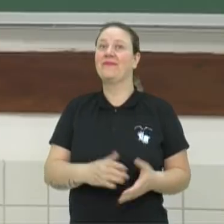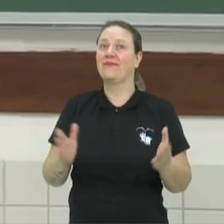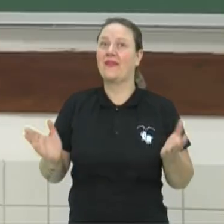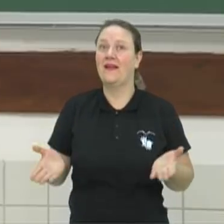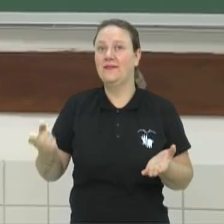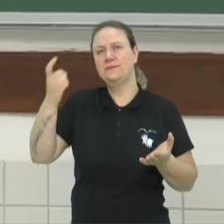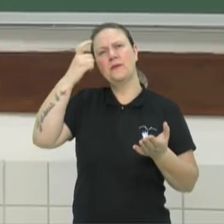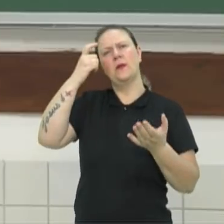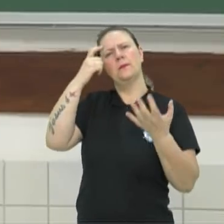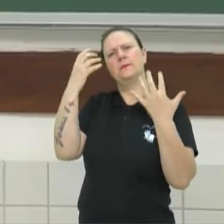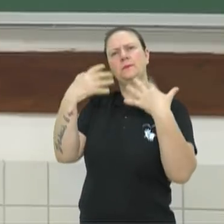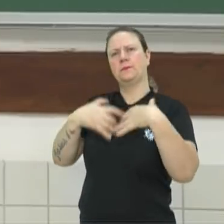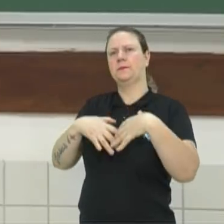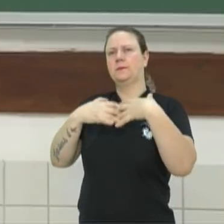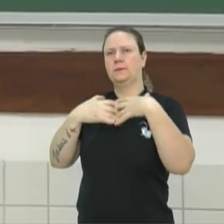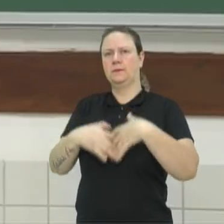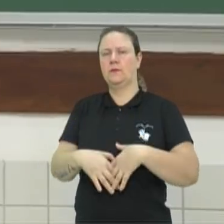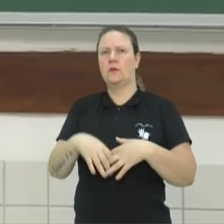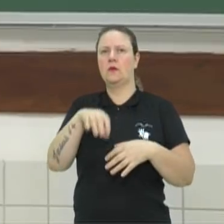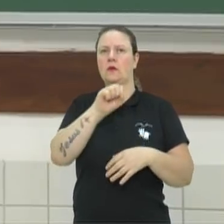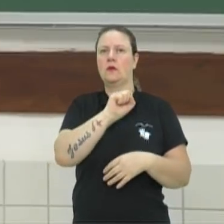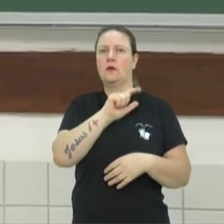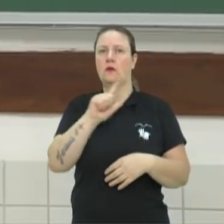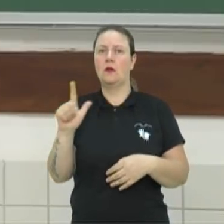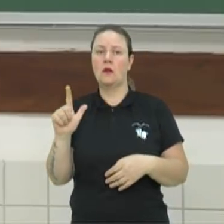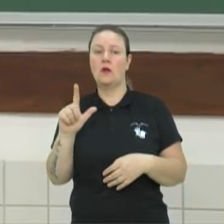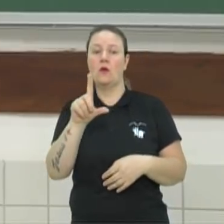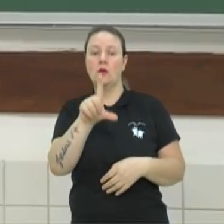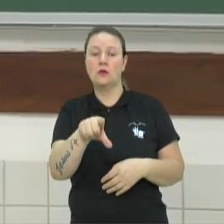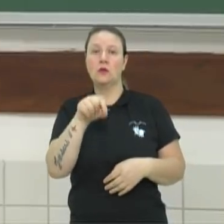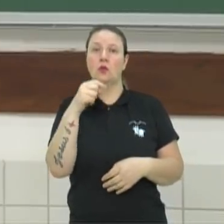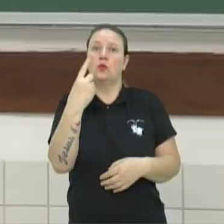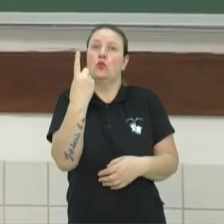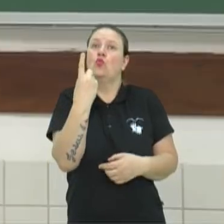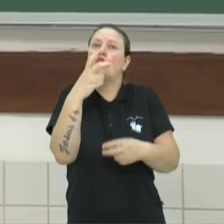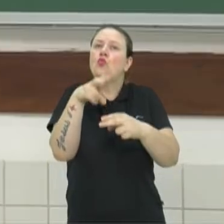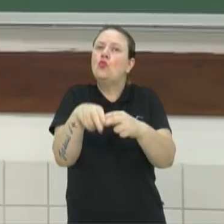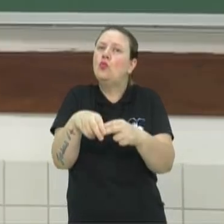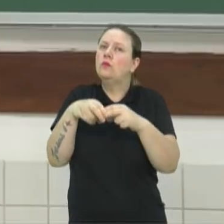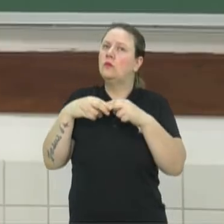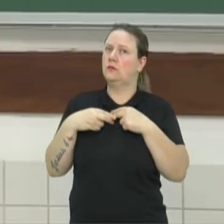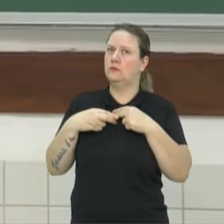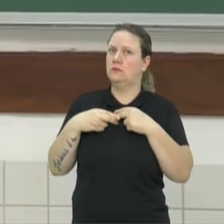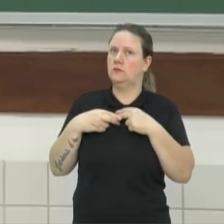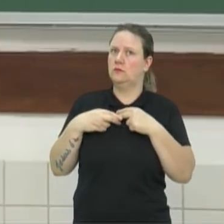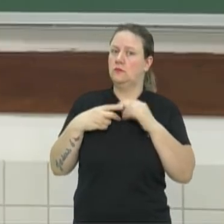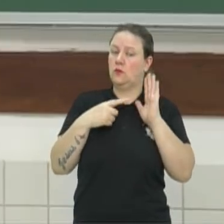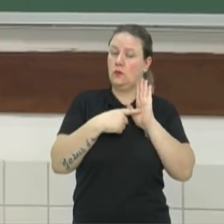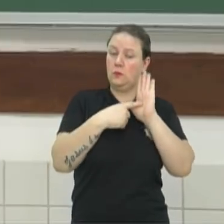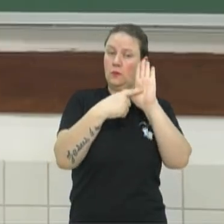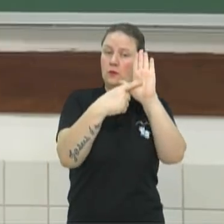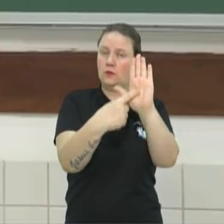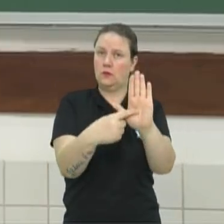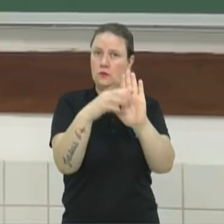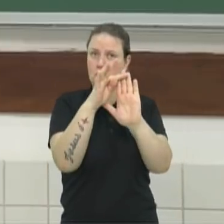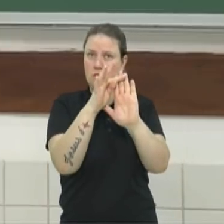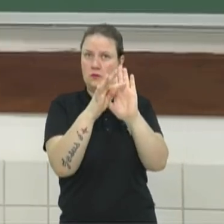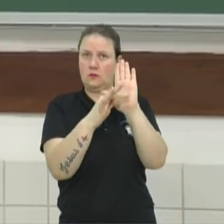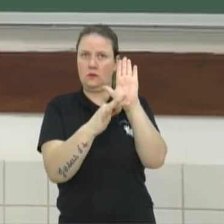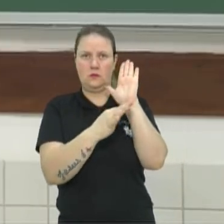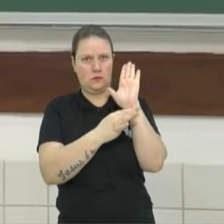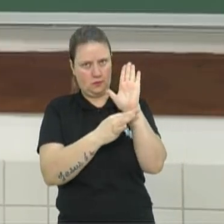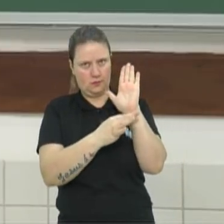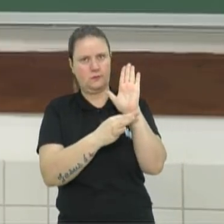Vamos refletir um pouco, então? O sal foi escolhido por um motivo. Essa informação está explícita no texto, ou seja,